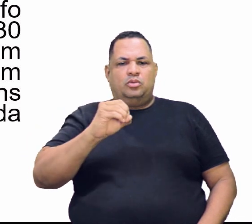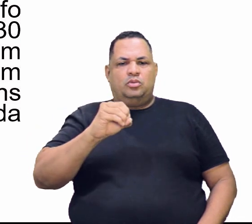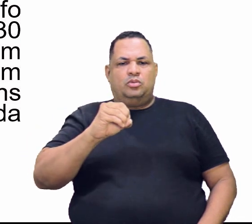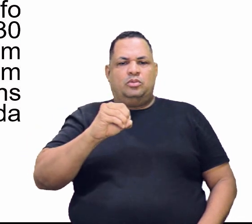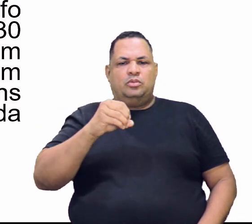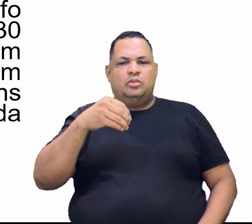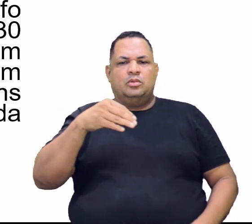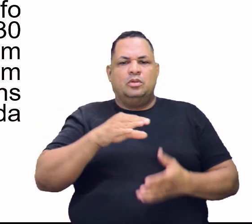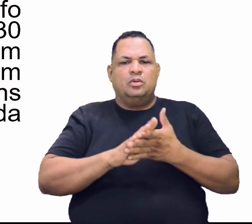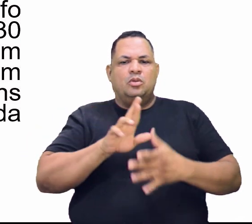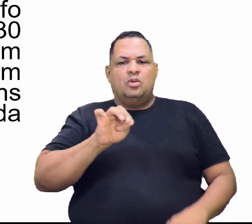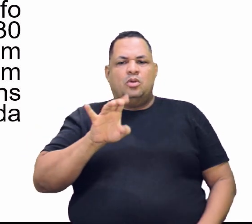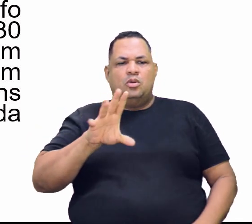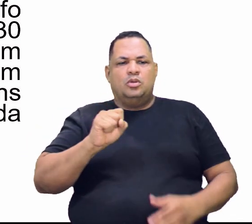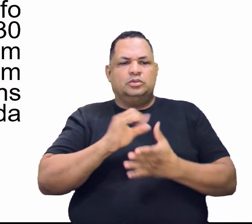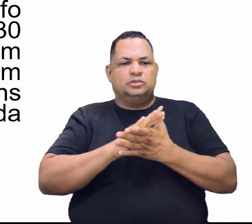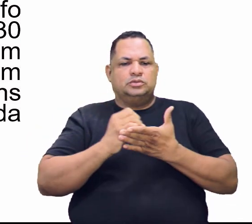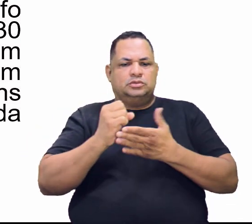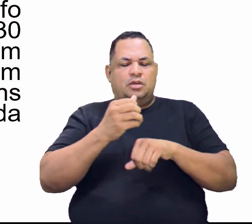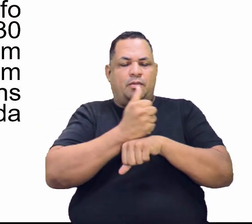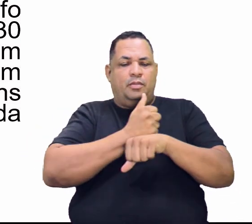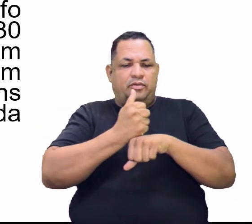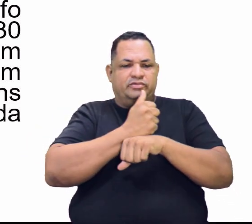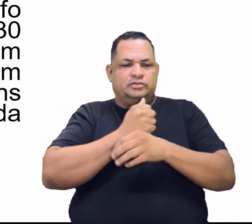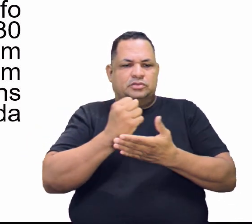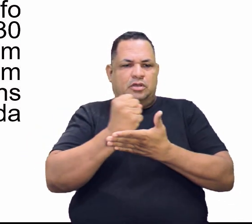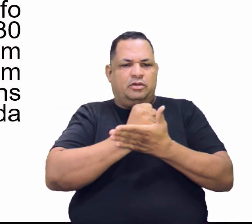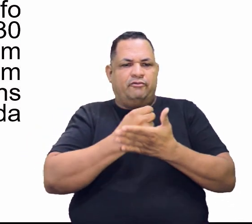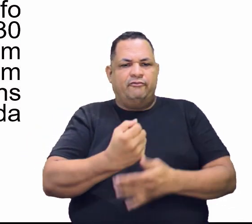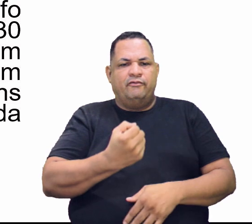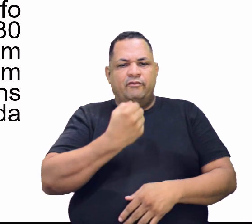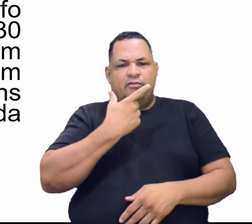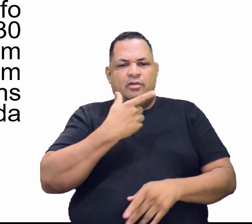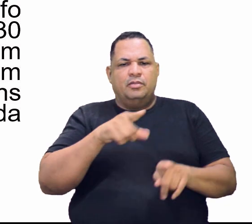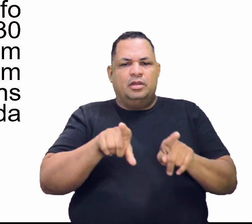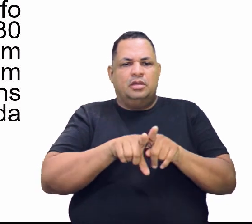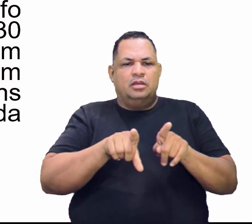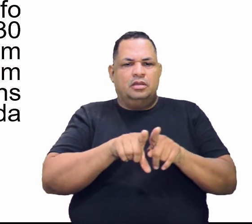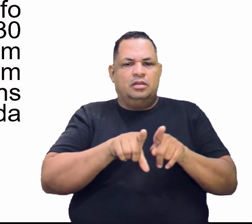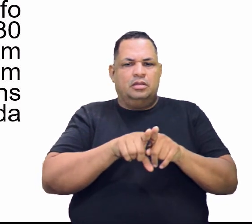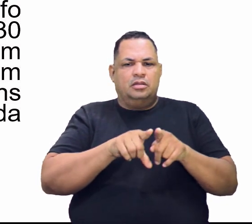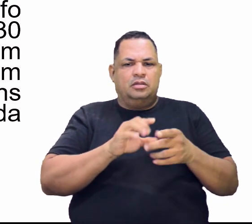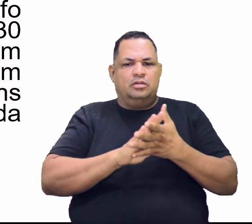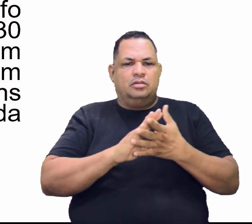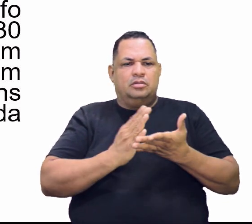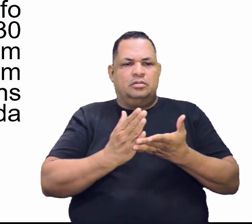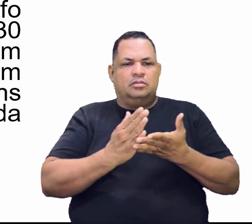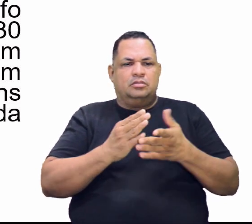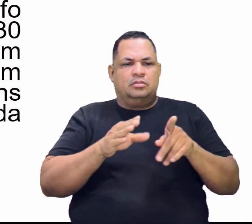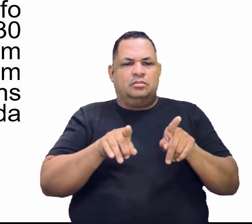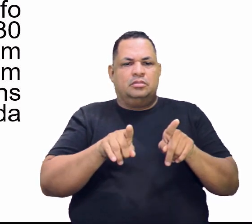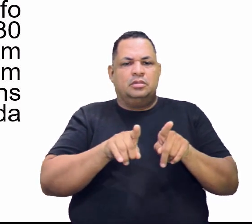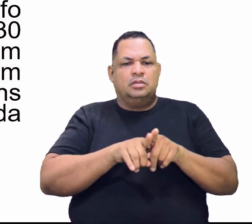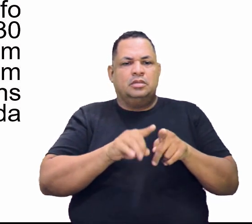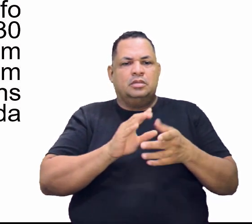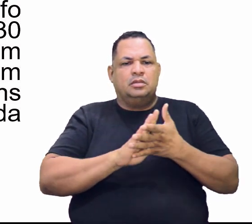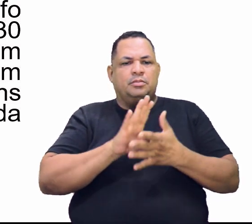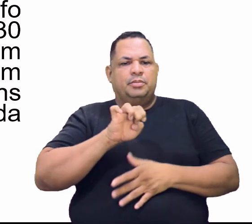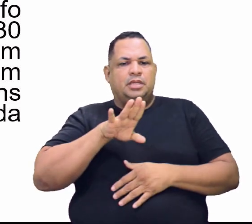Viu aí? Porque era muito material que eles levavam, era muito peso. Então, os animais carregavam.